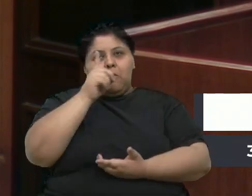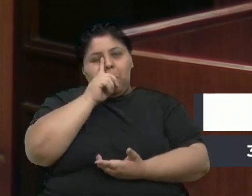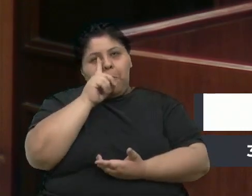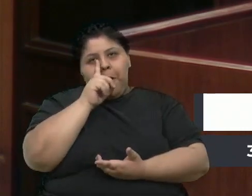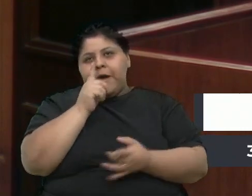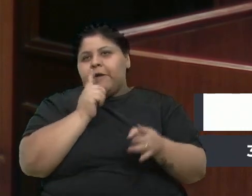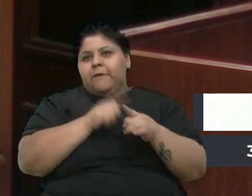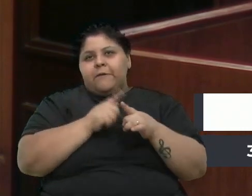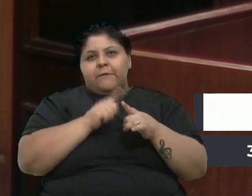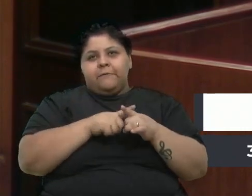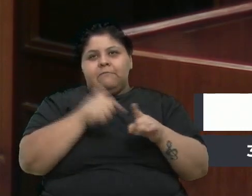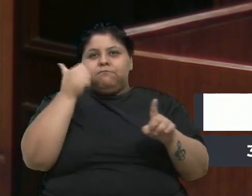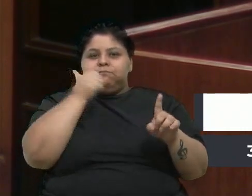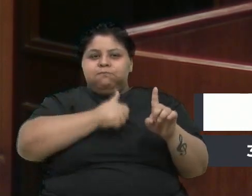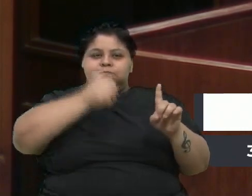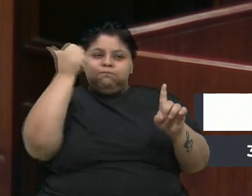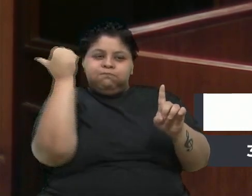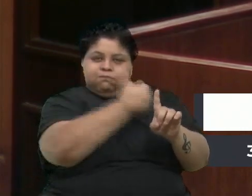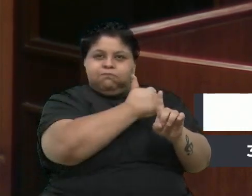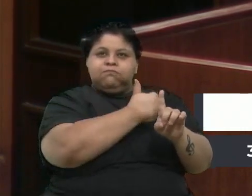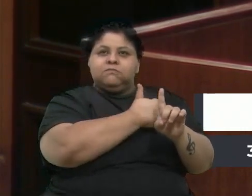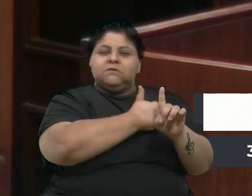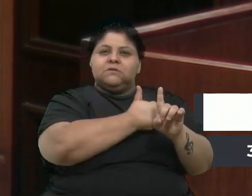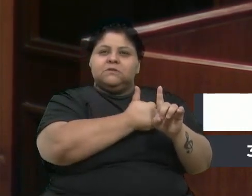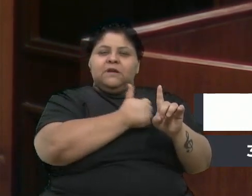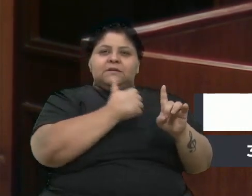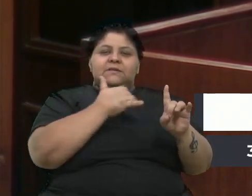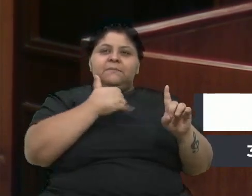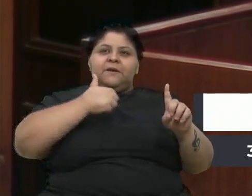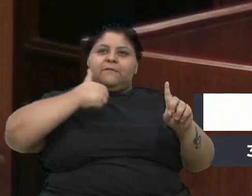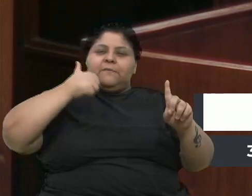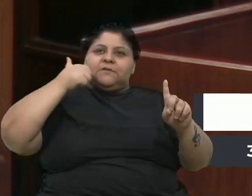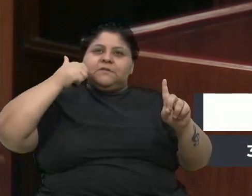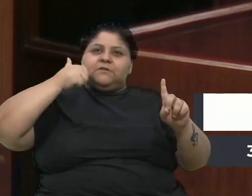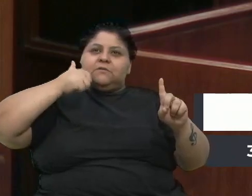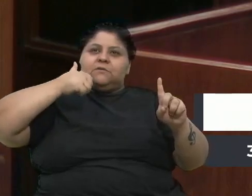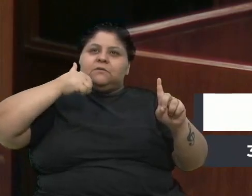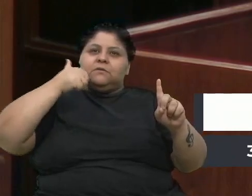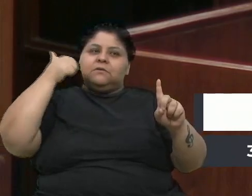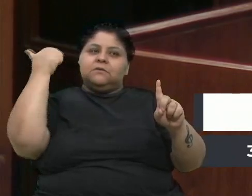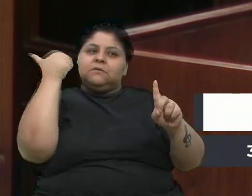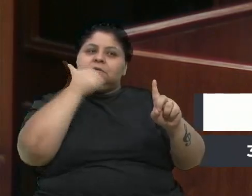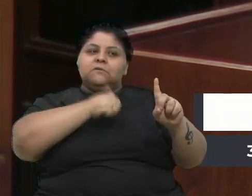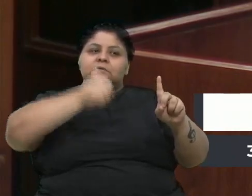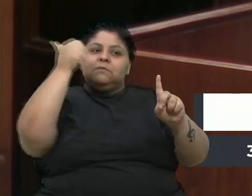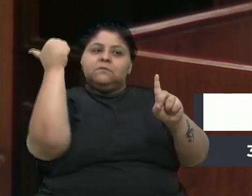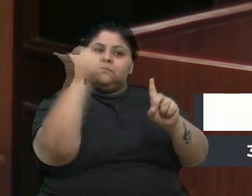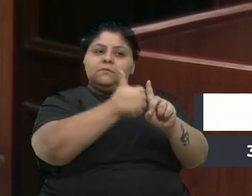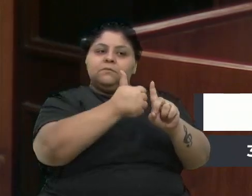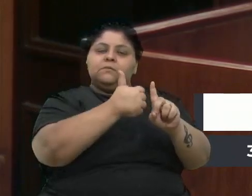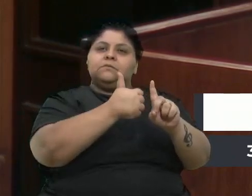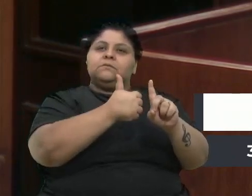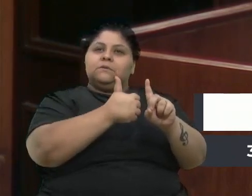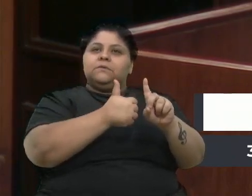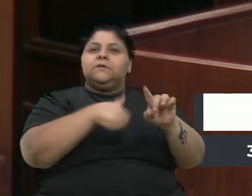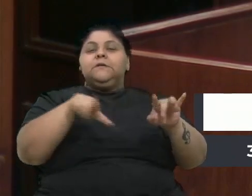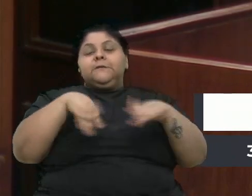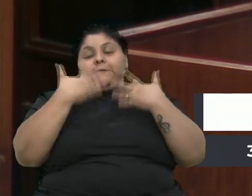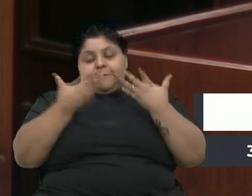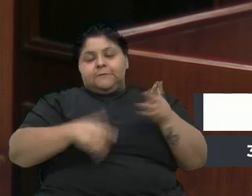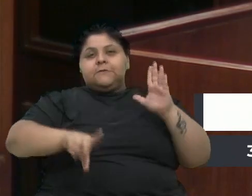de feminicídio. Em 2022, foram mais de 90 crianças. Então, é uma legislação que a gente entende que